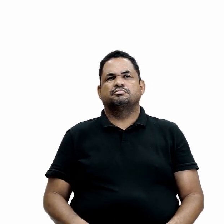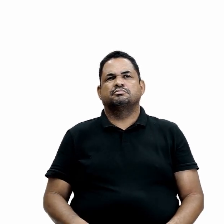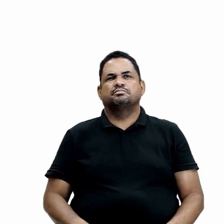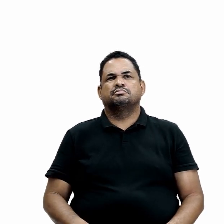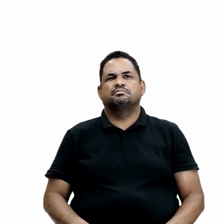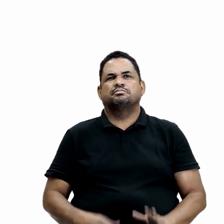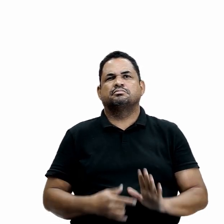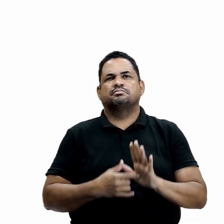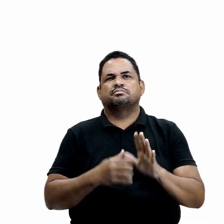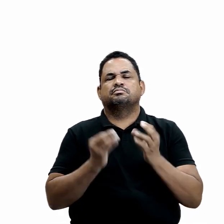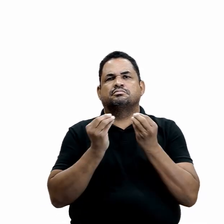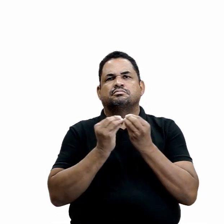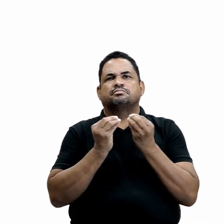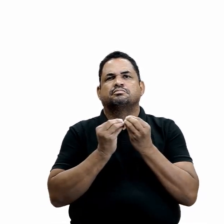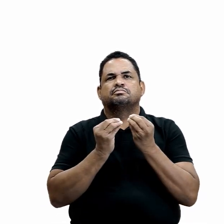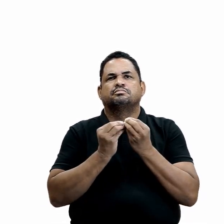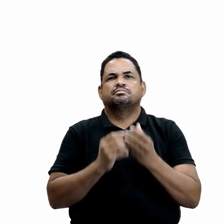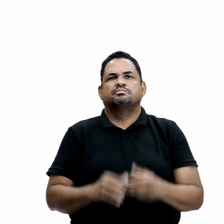as moléculas